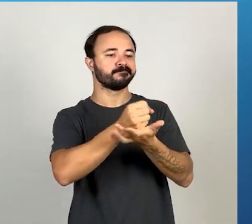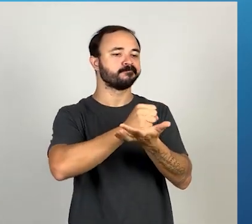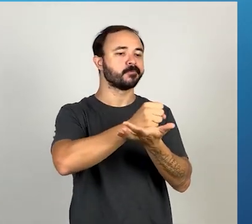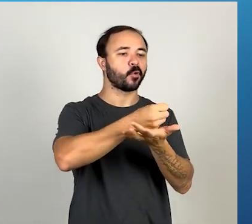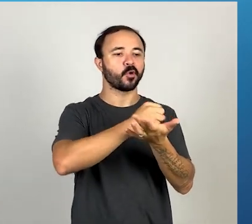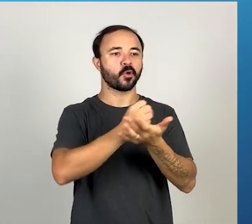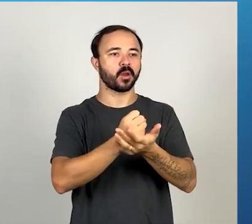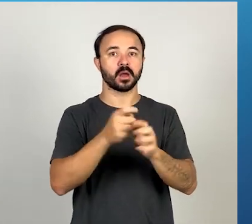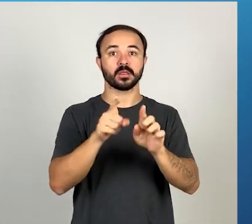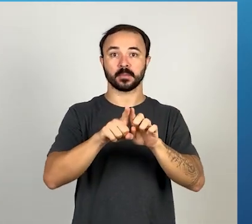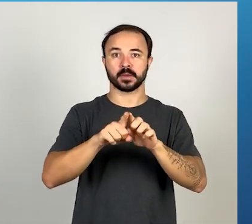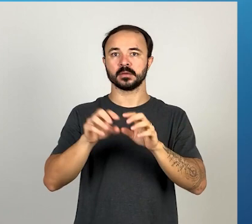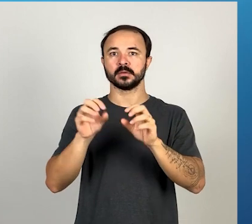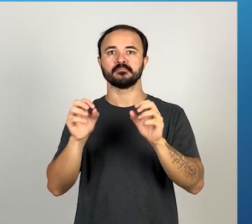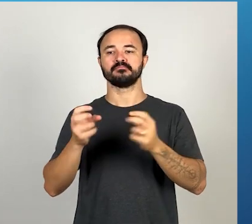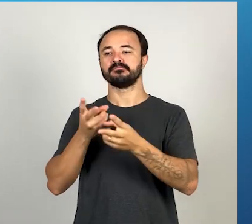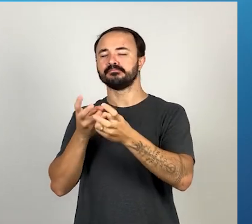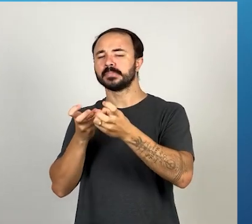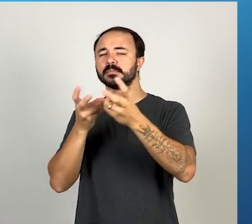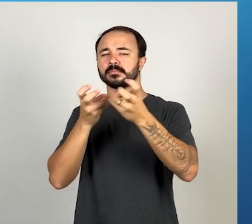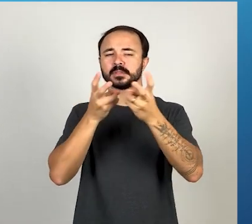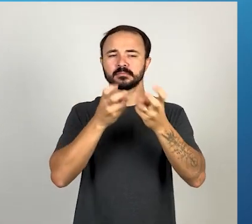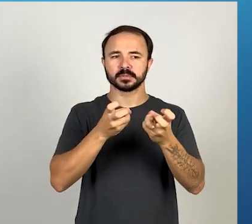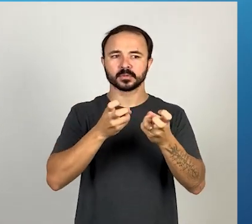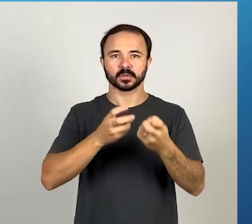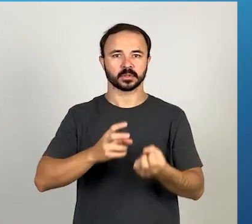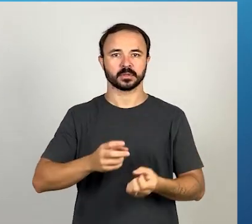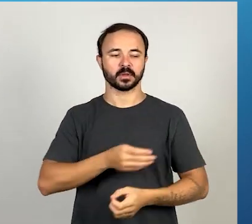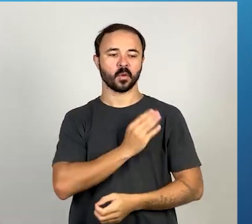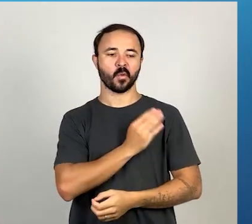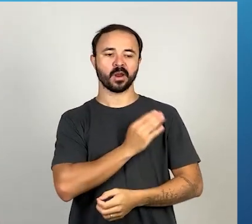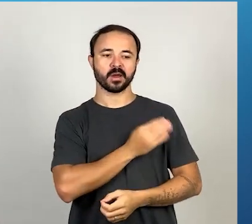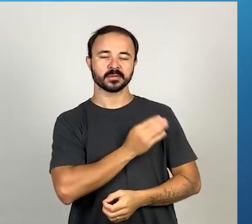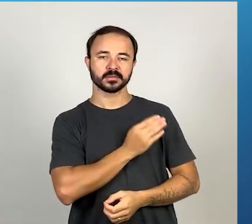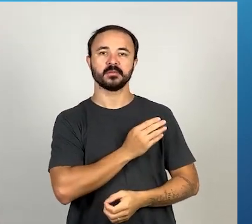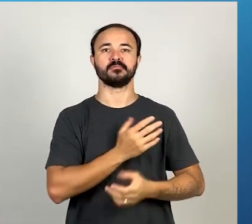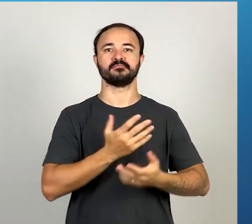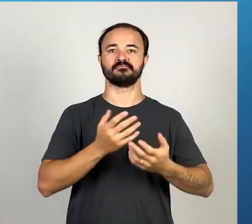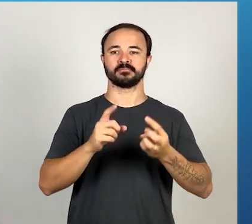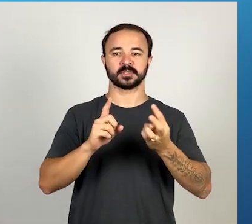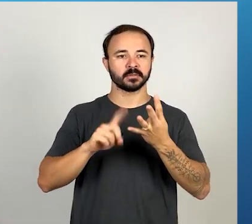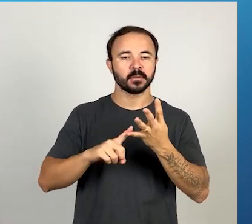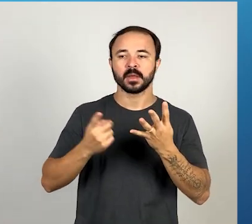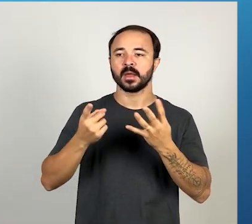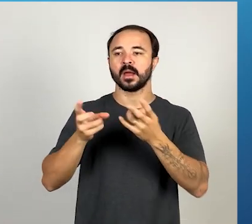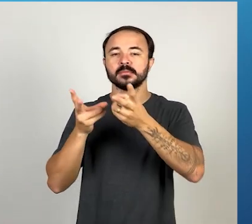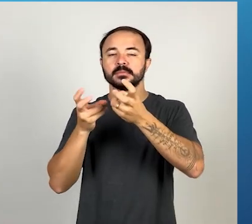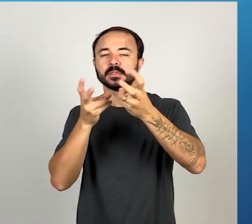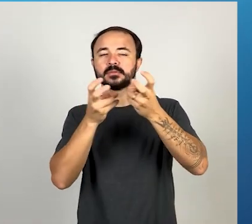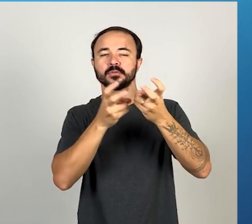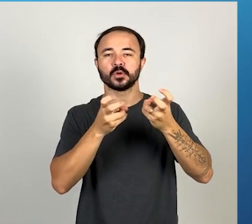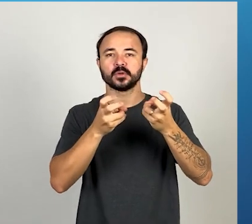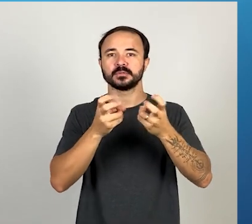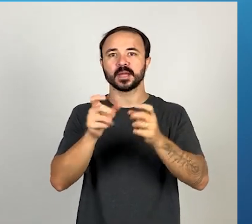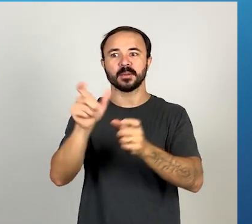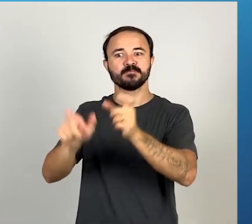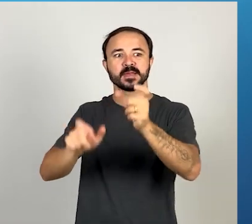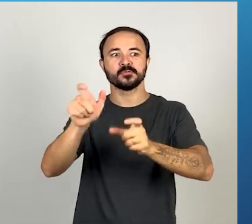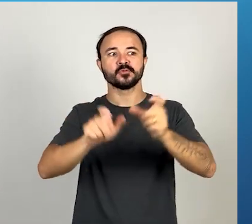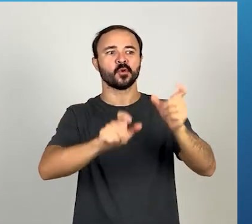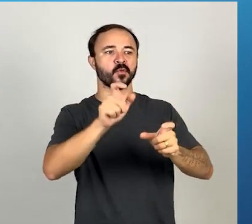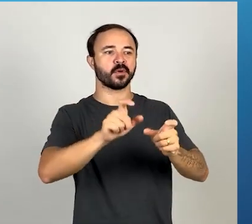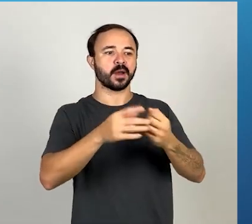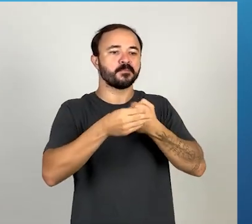toques, sensores de presença, sensor de batimentos cardíacos. Nós temos também manômetros, onde